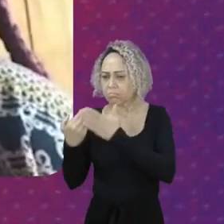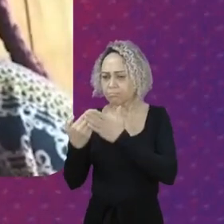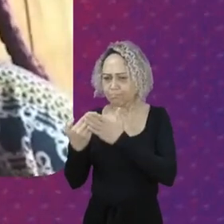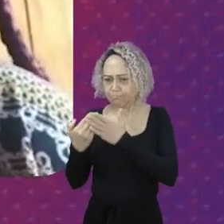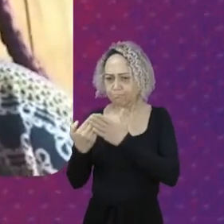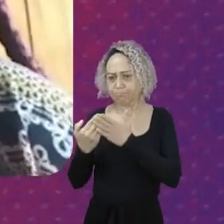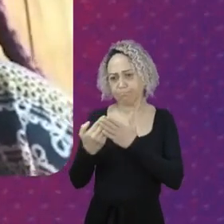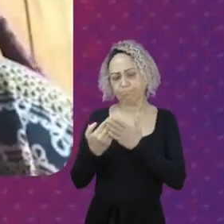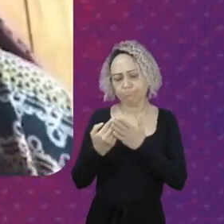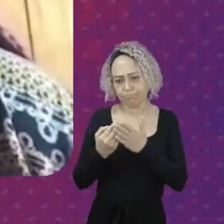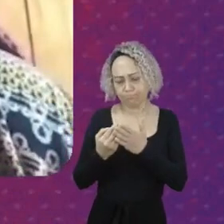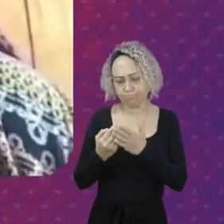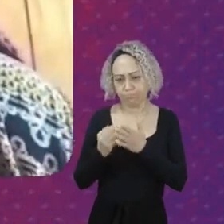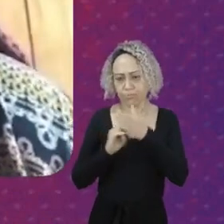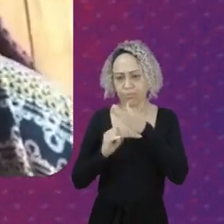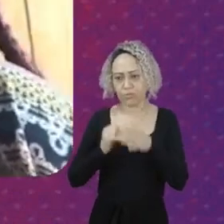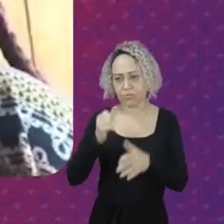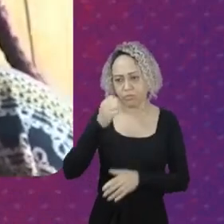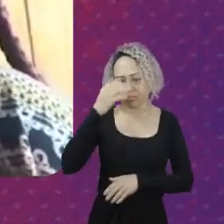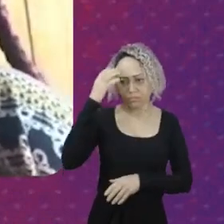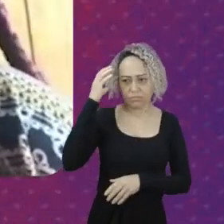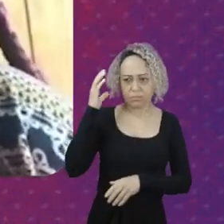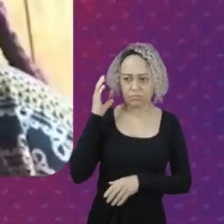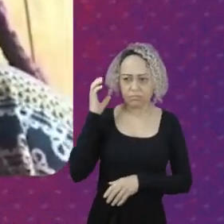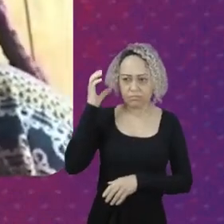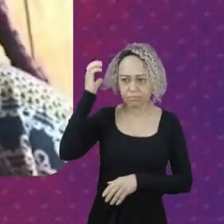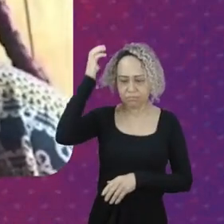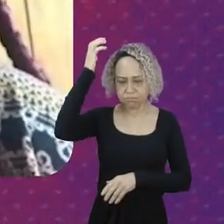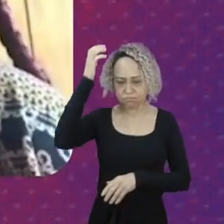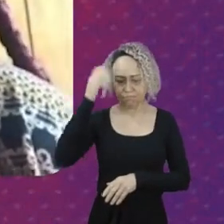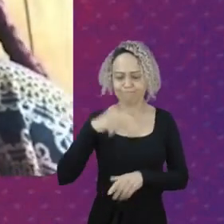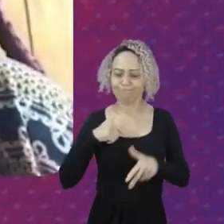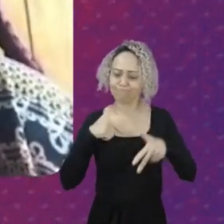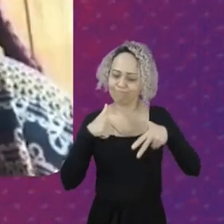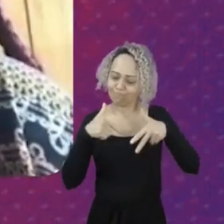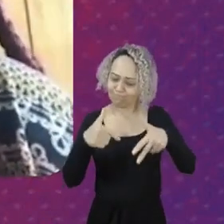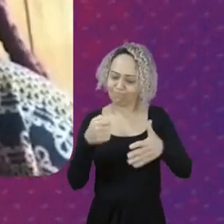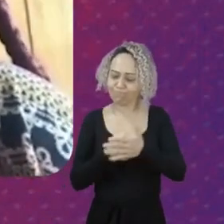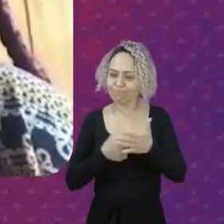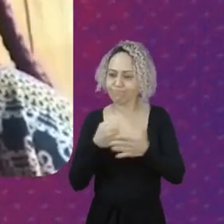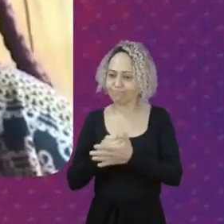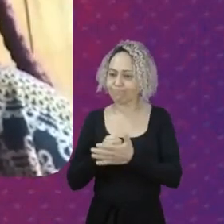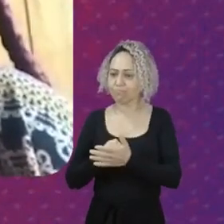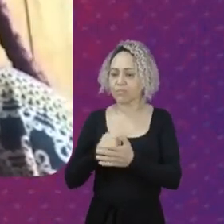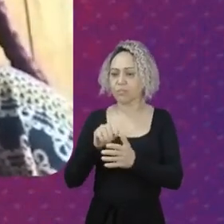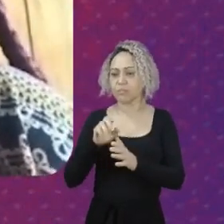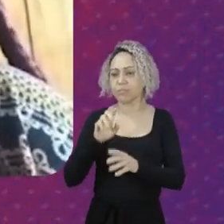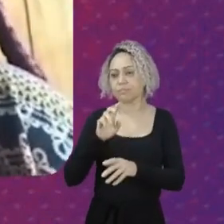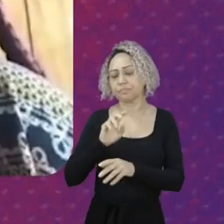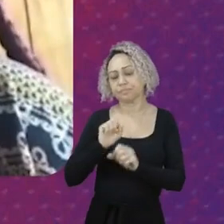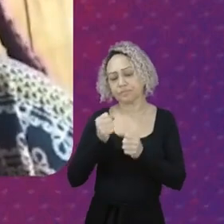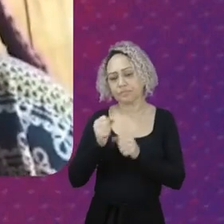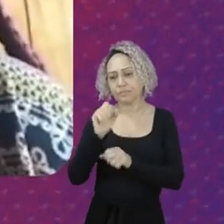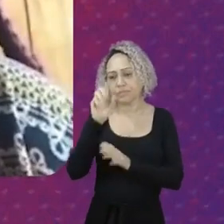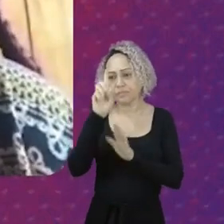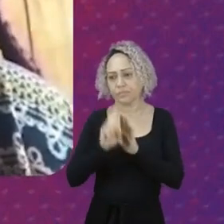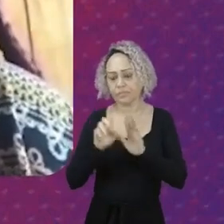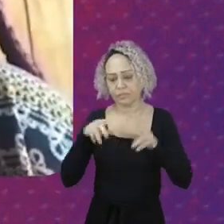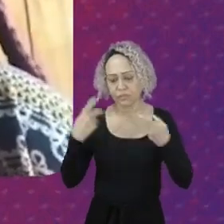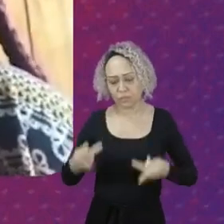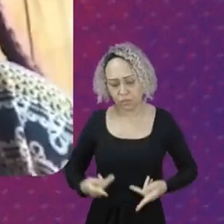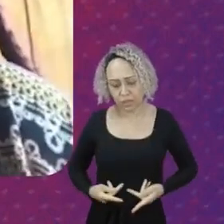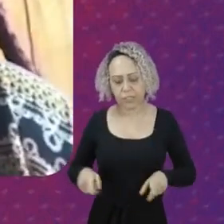Marielle Franco, ativista e militante de direitos humanos, ativista do movimento de favelas já há quase